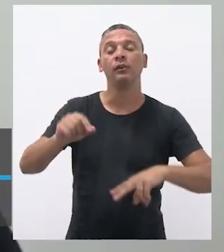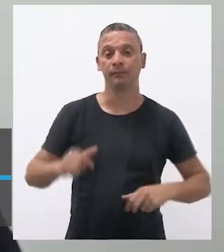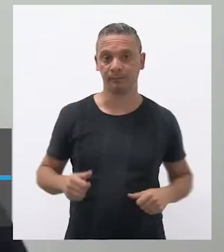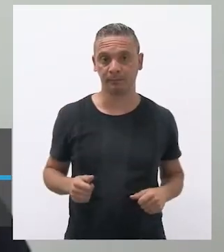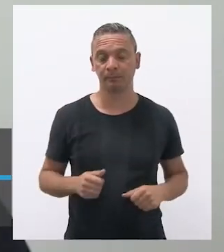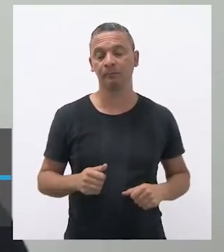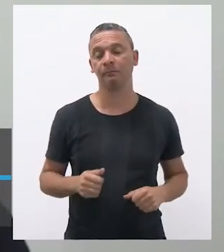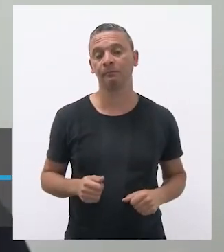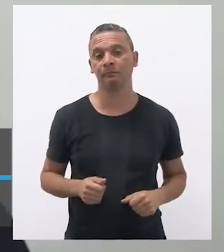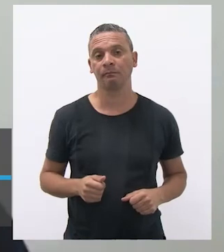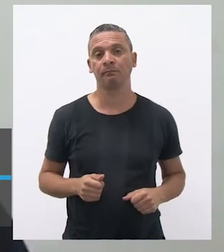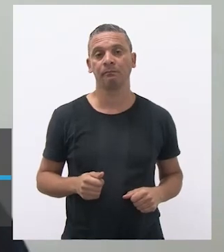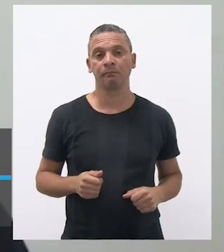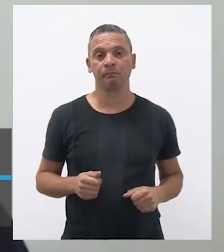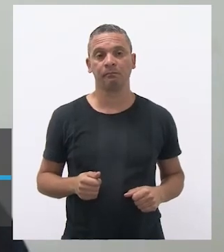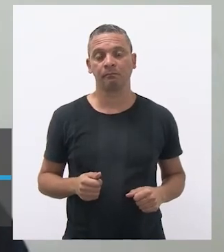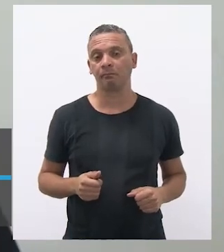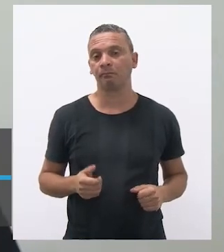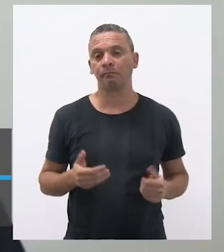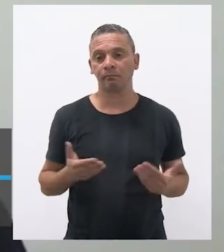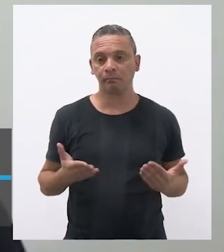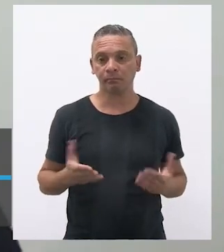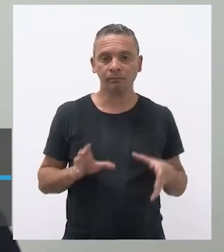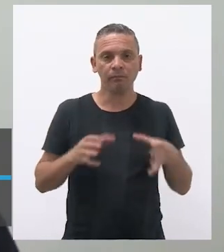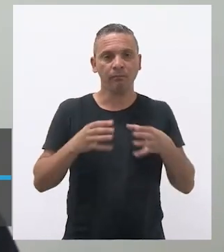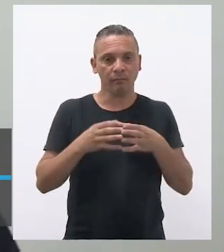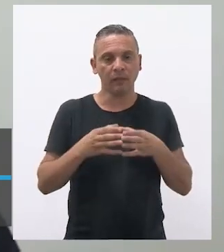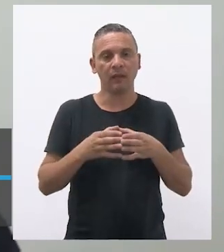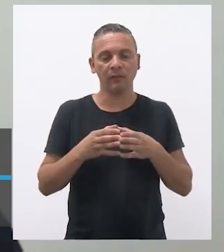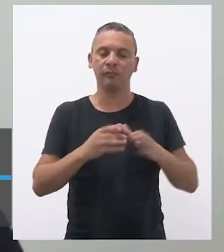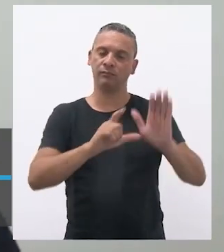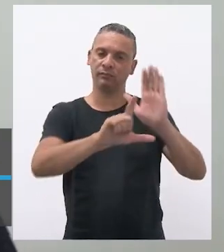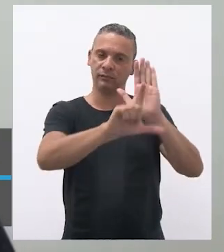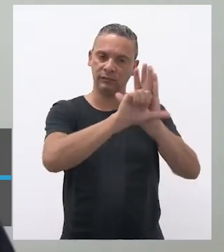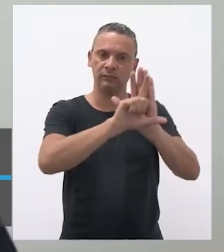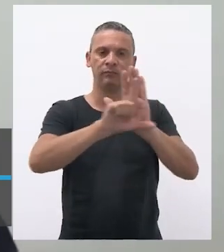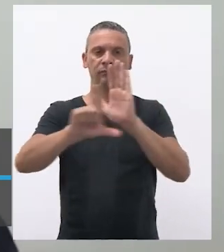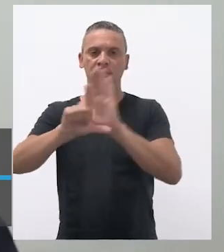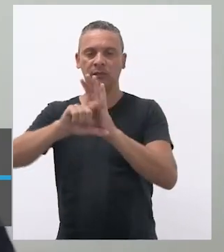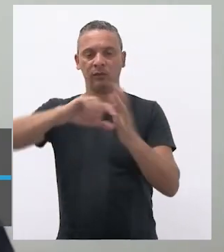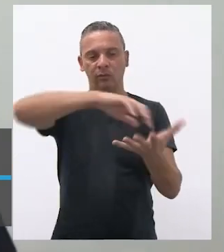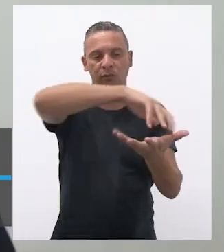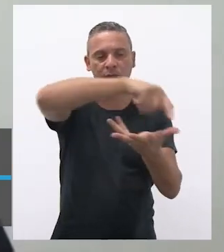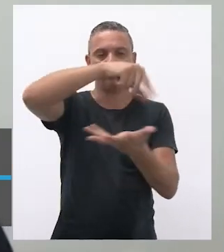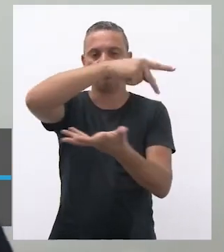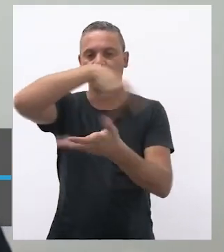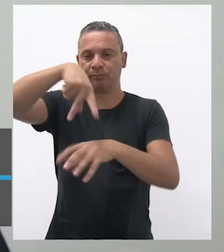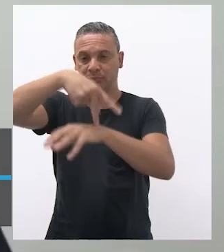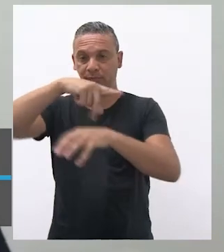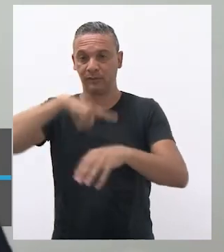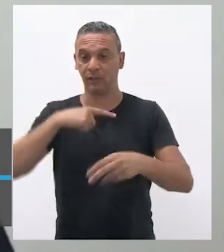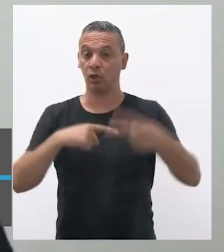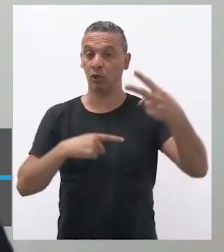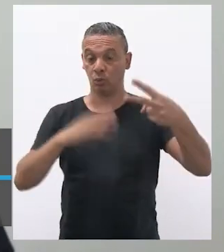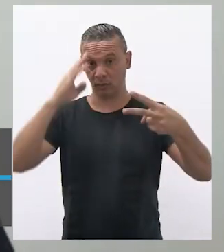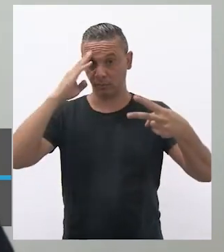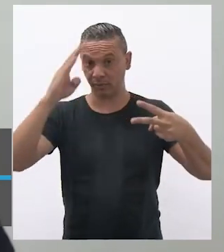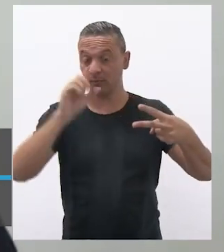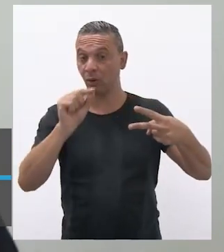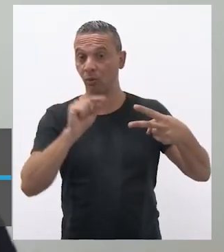validadas, né? Então, portanto, essa relação desigual existente entre homens e mulheres é ainda um campo fértil